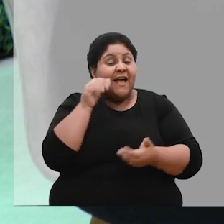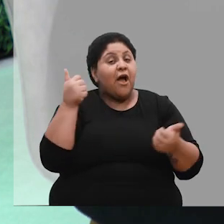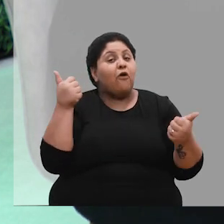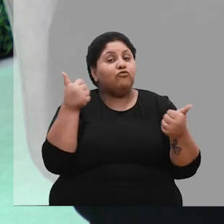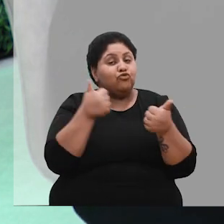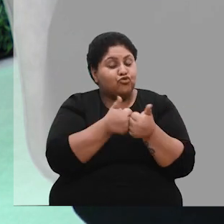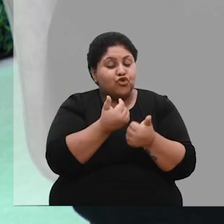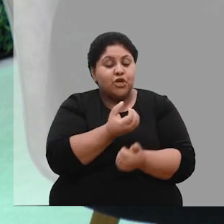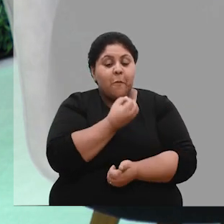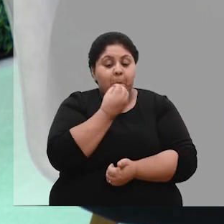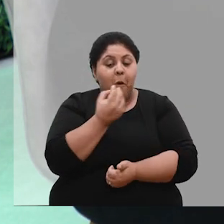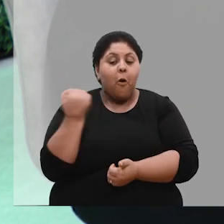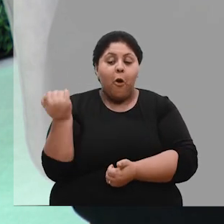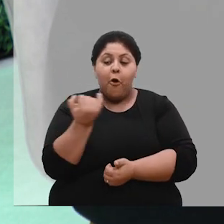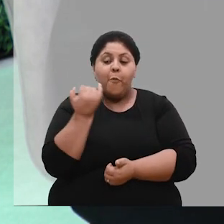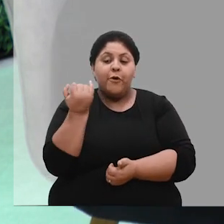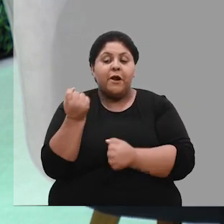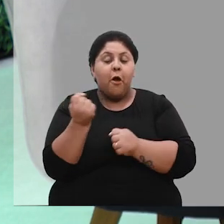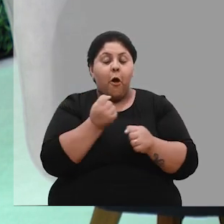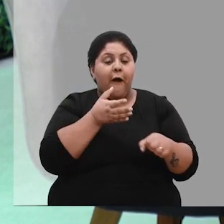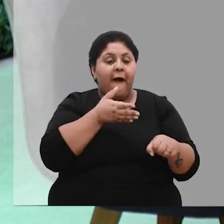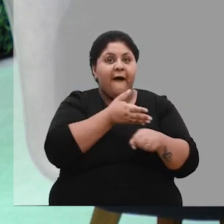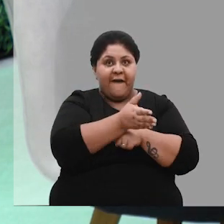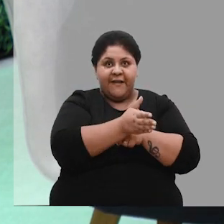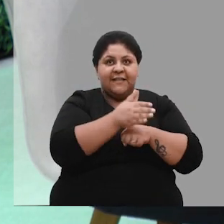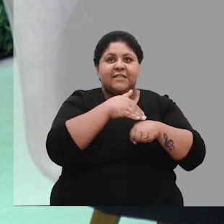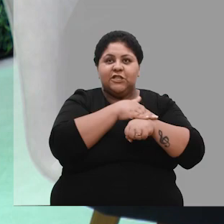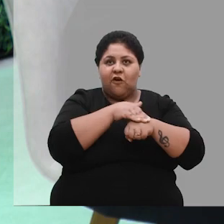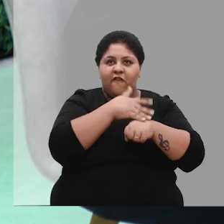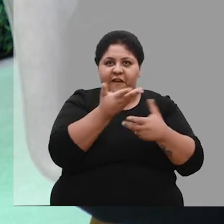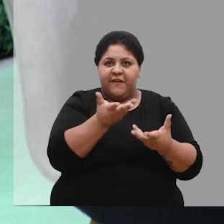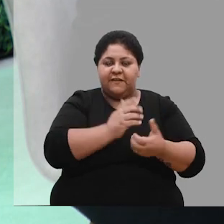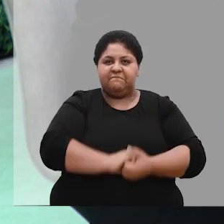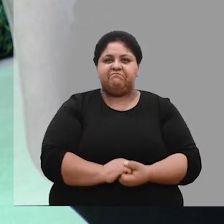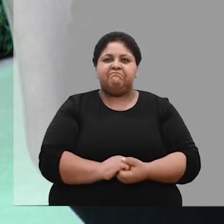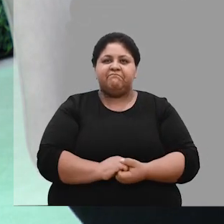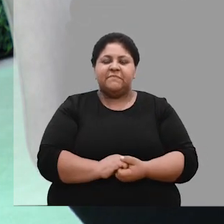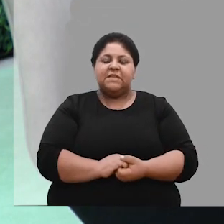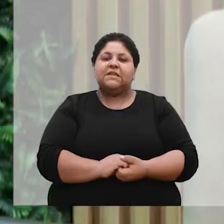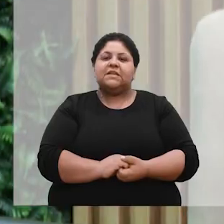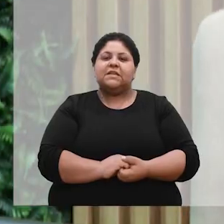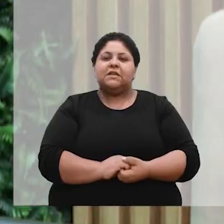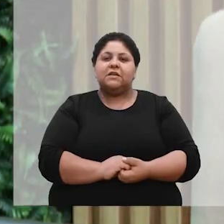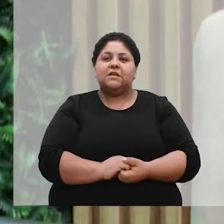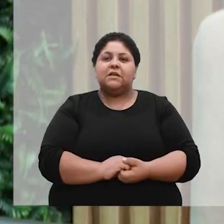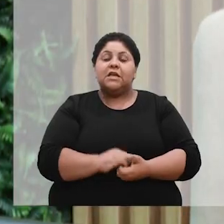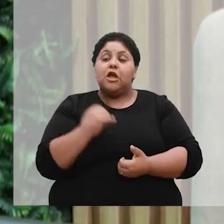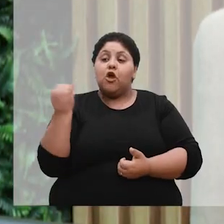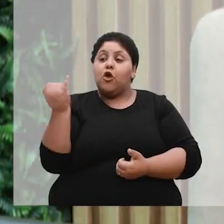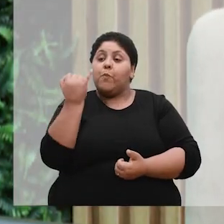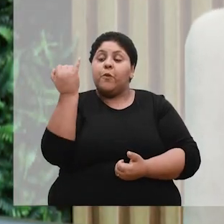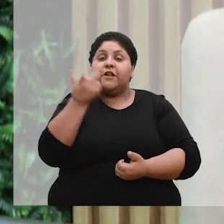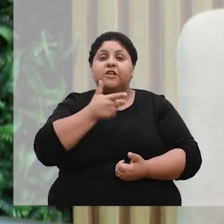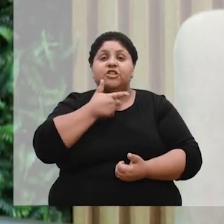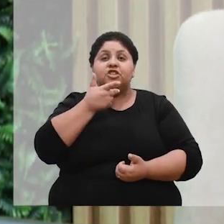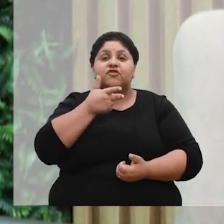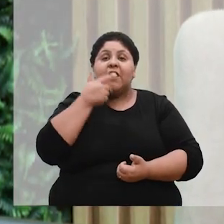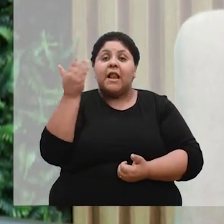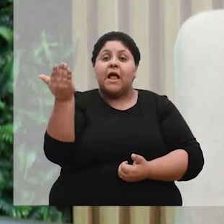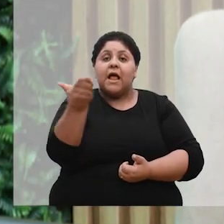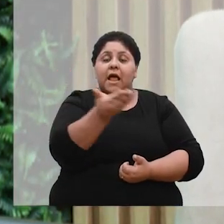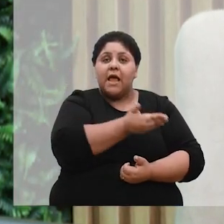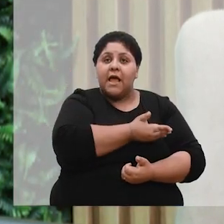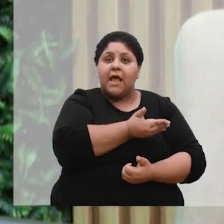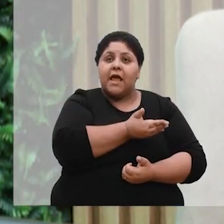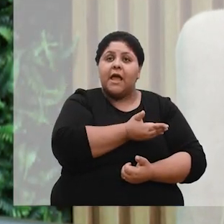legal ter vocês aqui, que bom e que importante poder participar dessa nossa roda de conversa. E até porque, Rafaela, é importante que a gente diga para